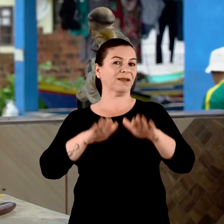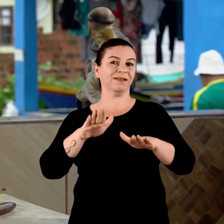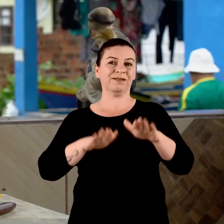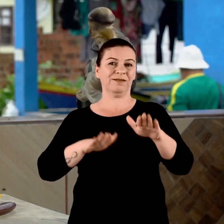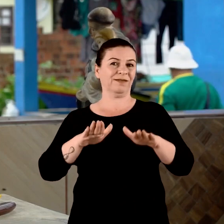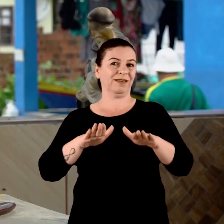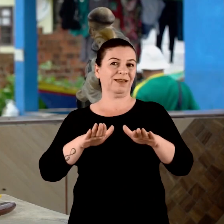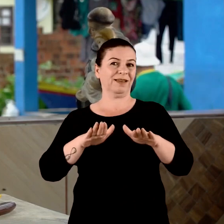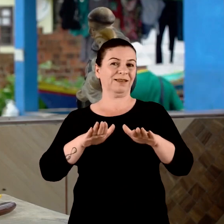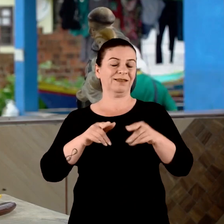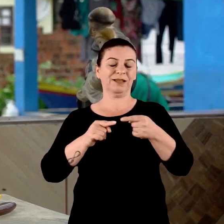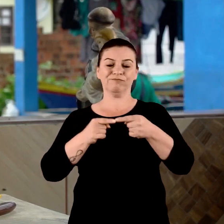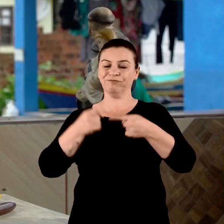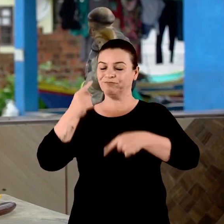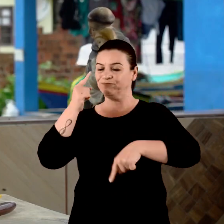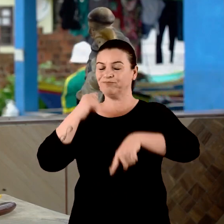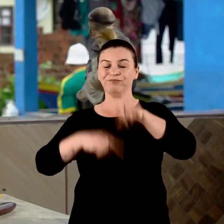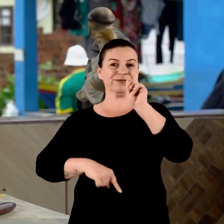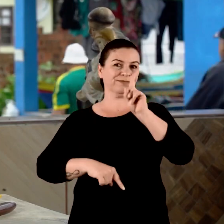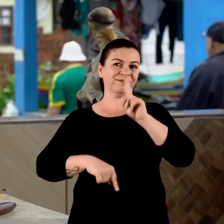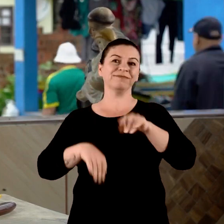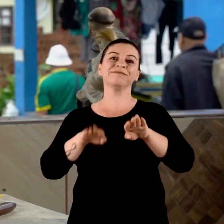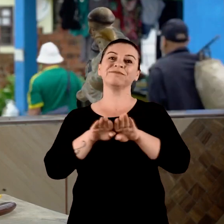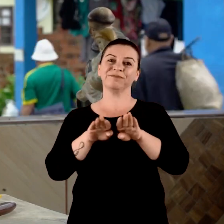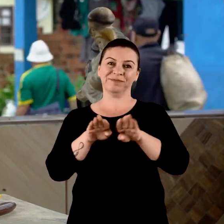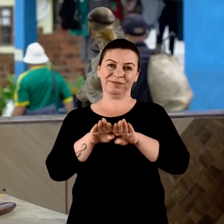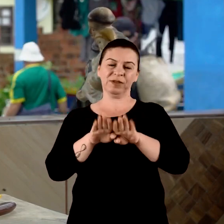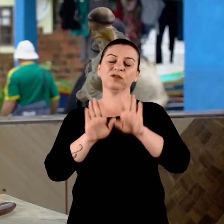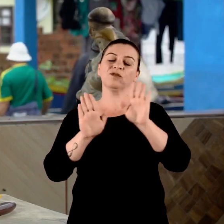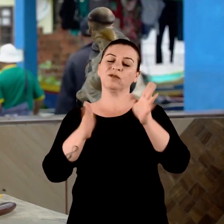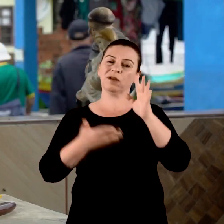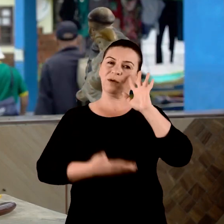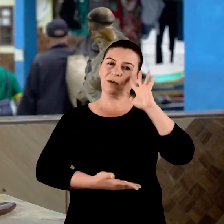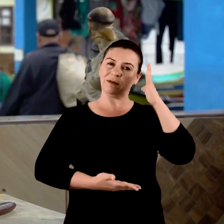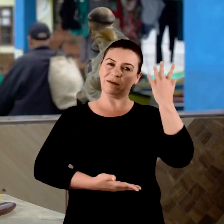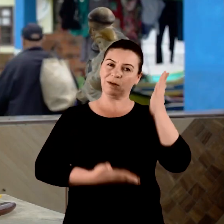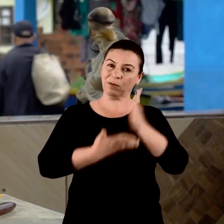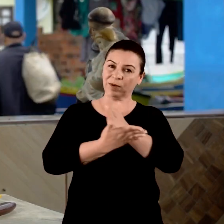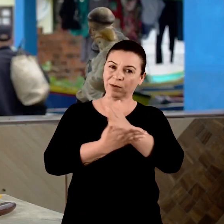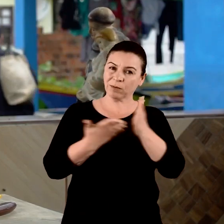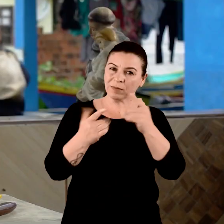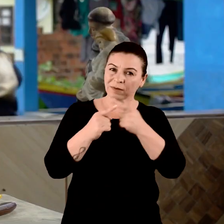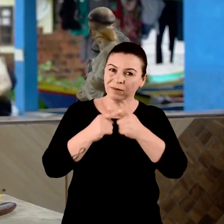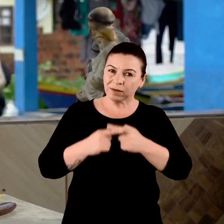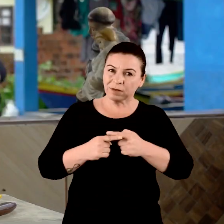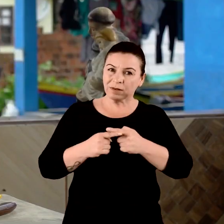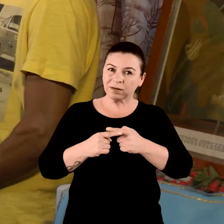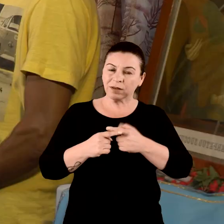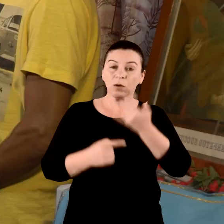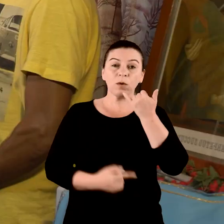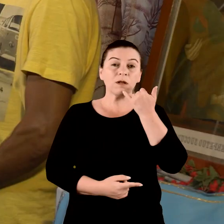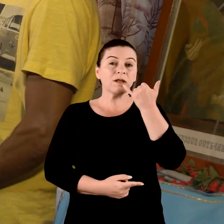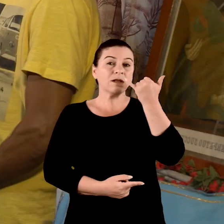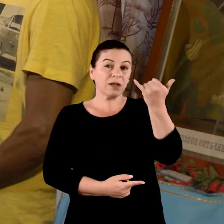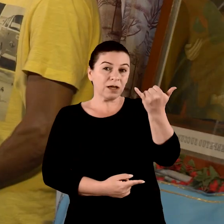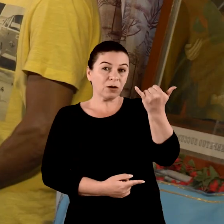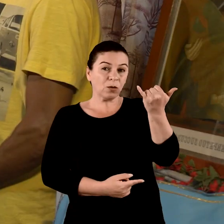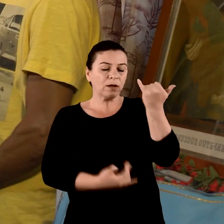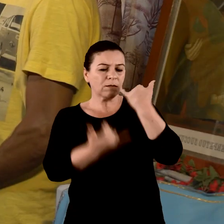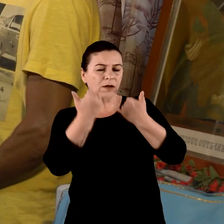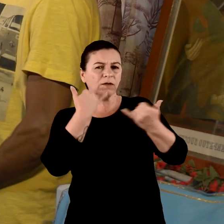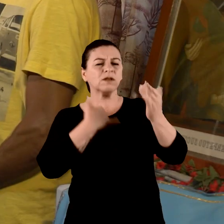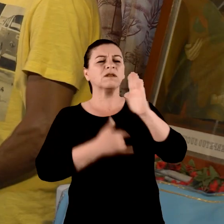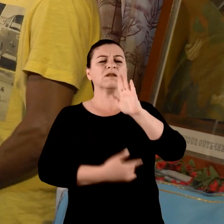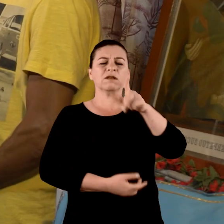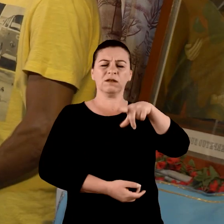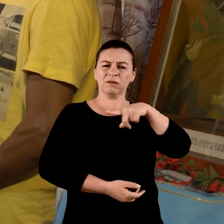Muitas vezes isso é um tiro que é dado no meu pé. Já aconteceu de algumas vezes. Quando eu ligo, eles me dizem